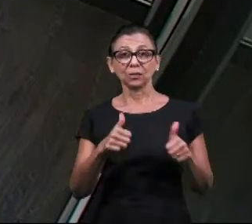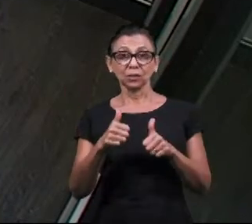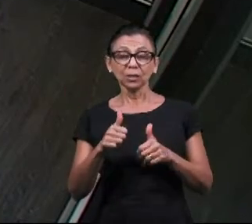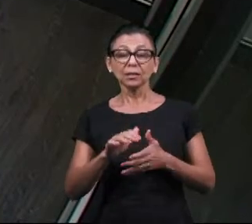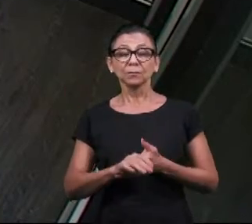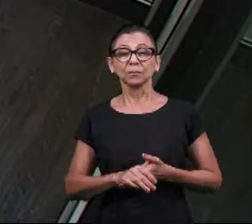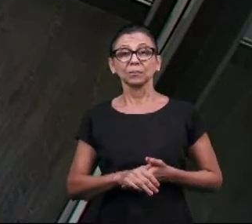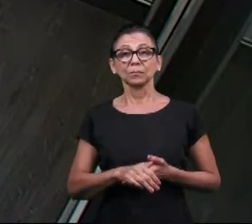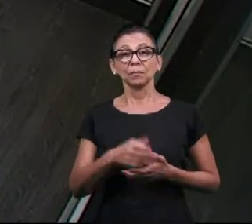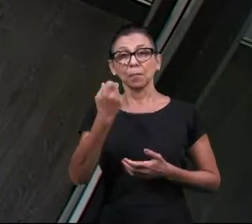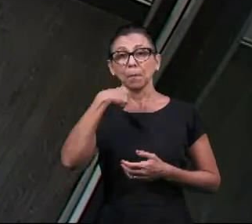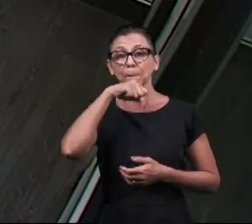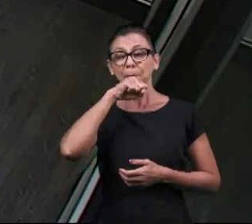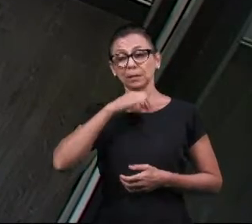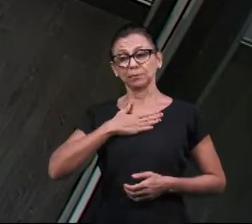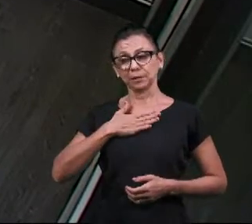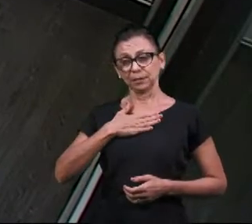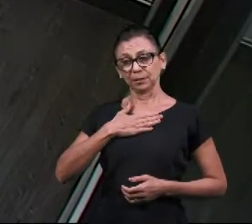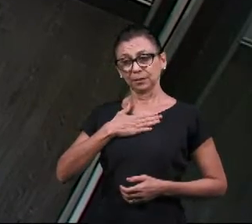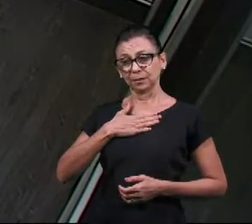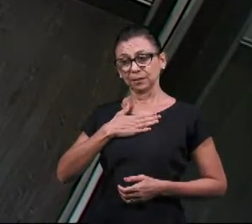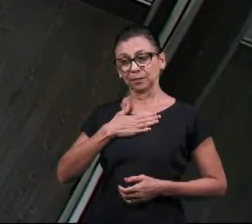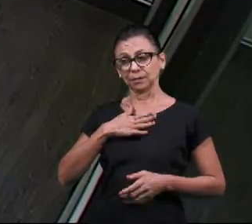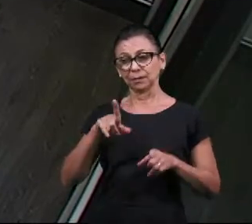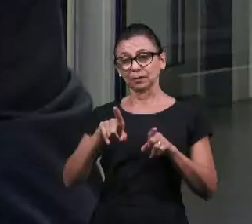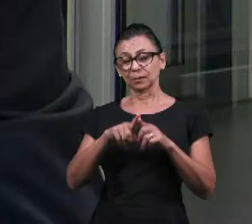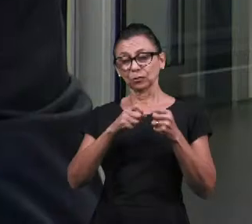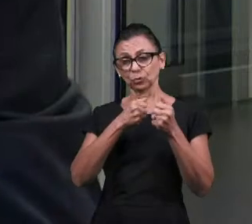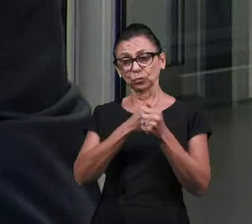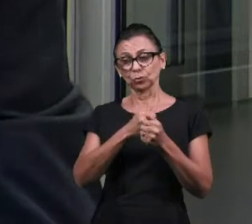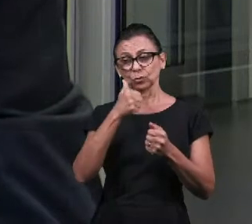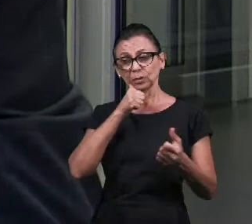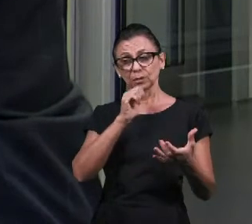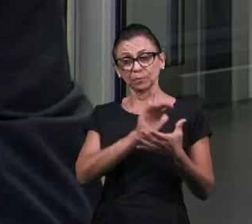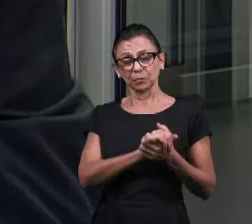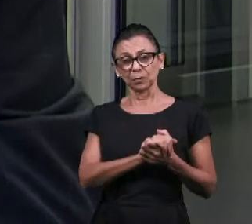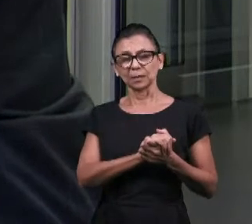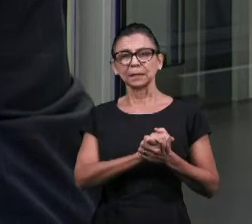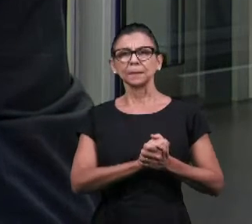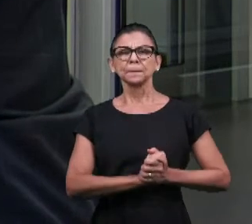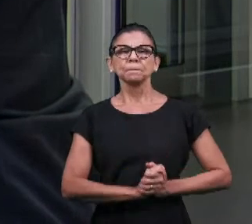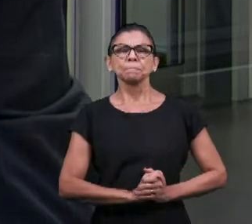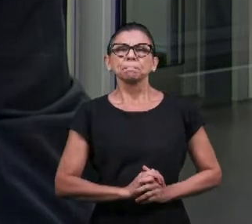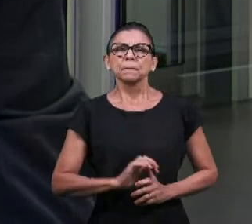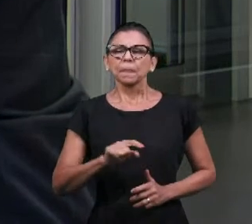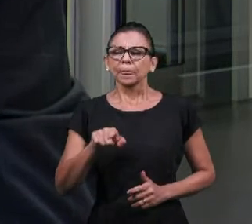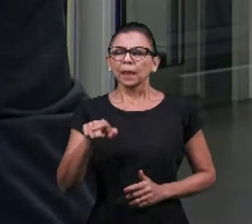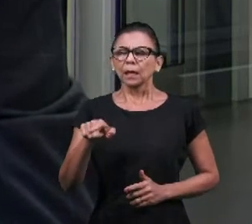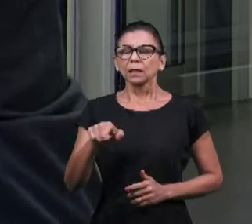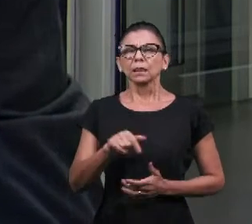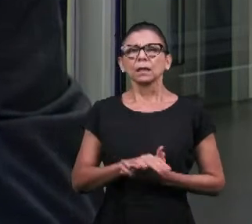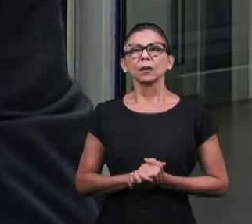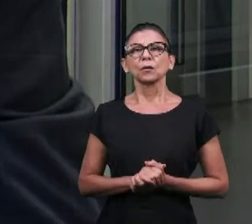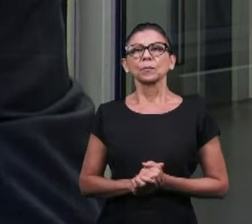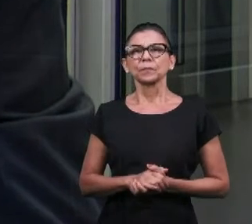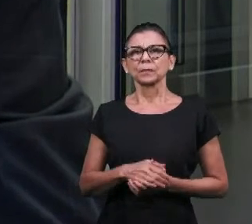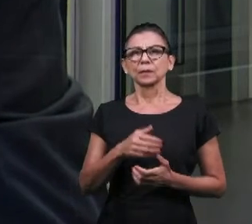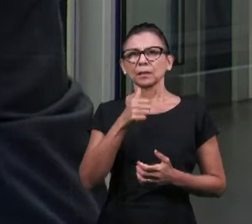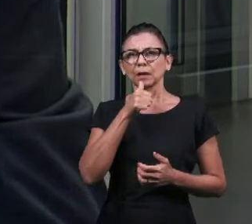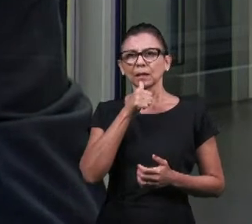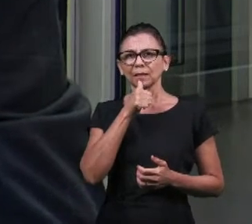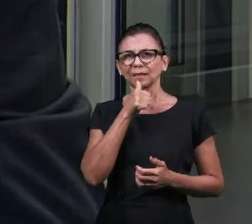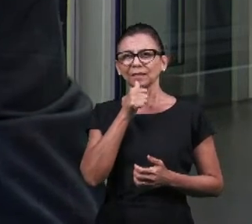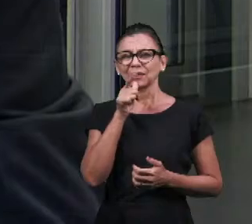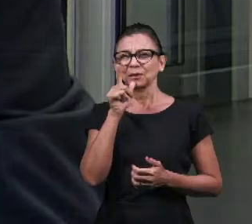então? Convidados. Amém, prossiga. E levei a toalha, e quando ela sai do tanque, do batistério, aquela festa,